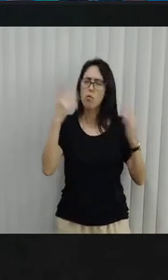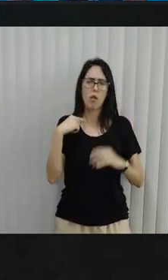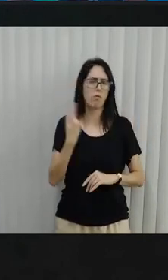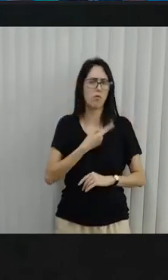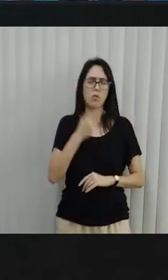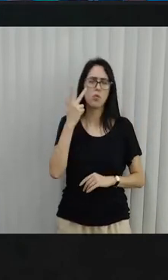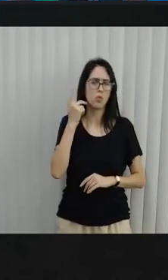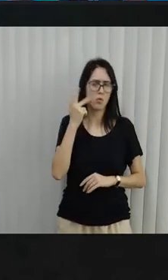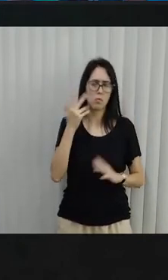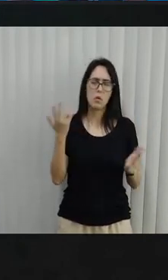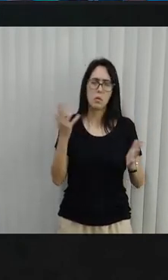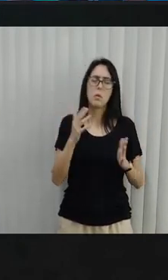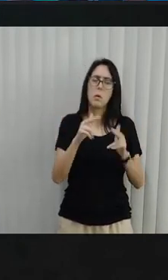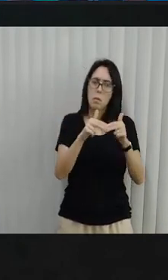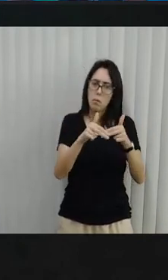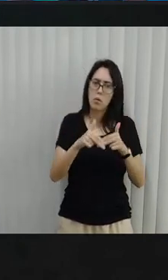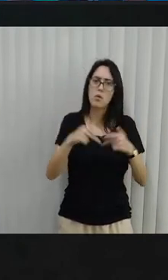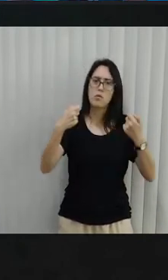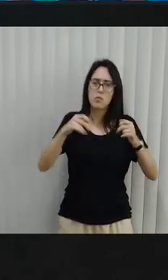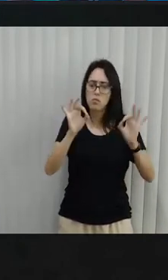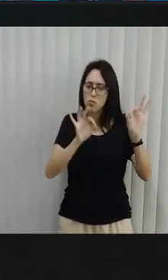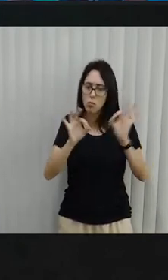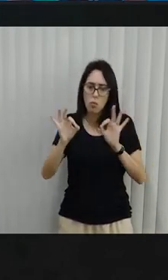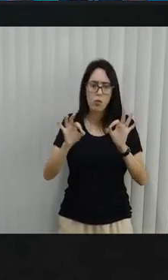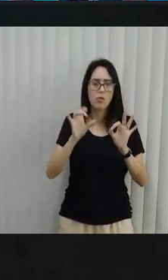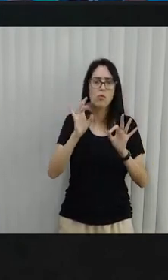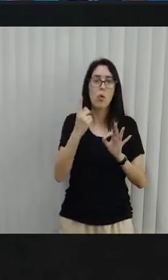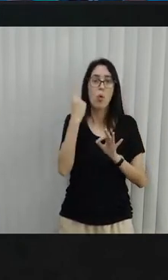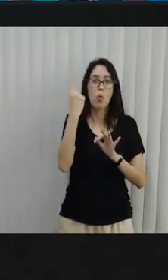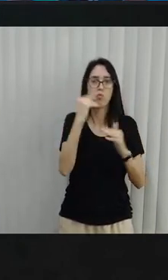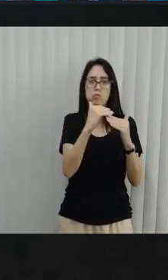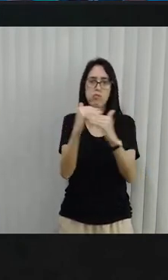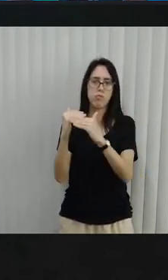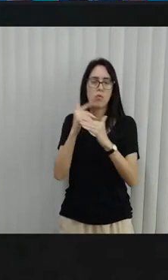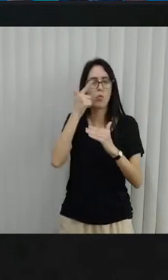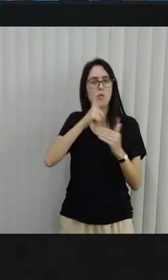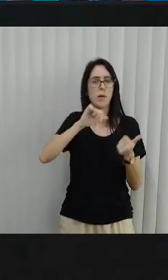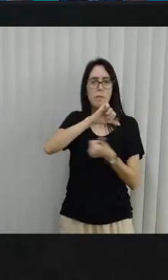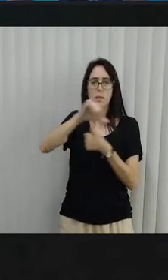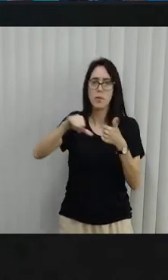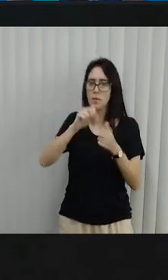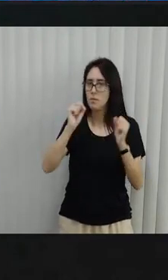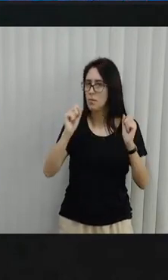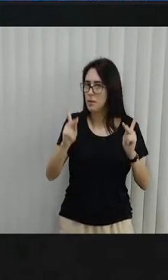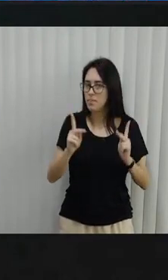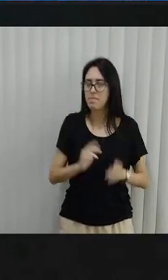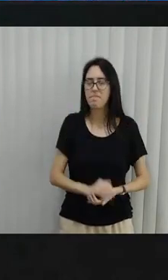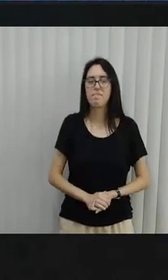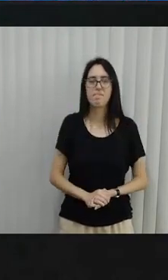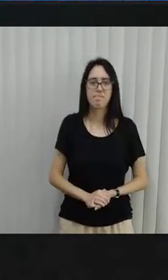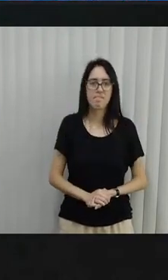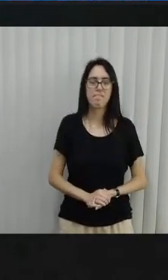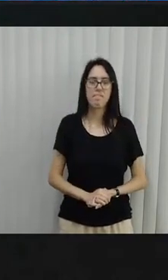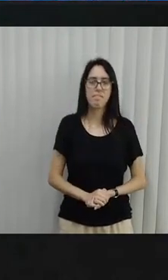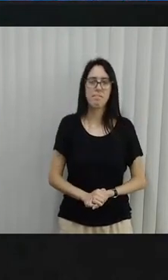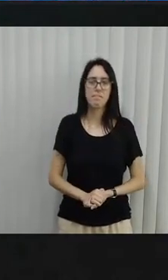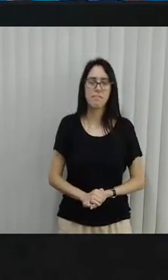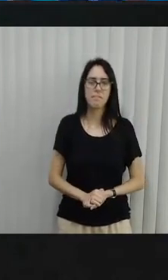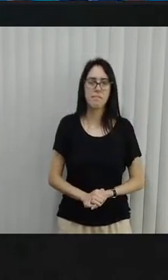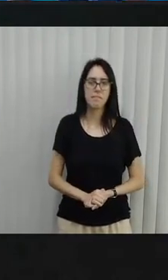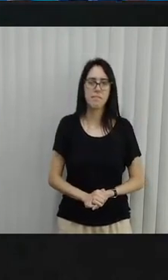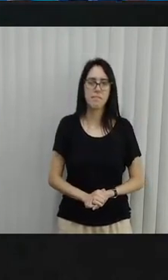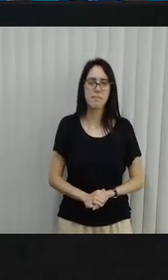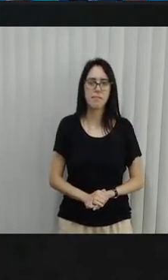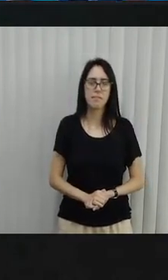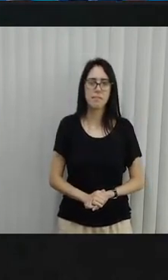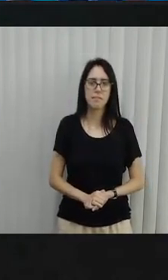gente coloca os meus blocos para deixar só um parâmetro para a gente conseguir fazer essas alterações, beleza? É isso aí. Gui, o que você acha